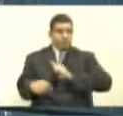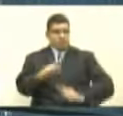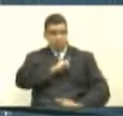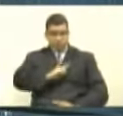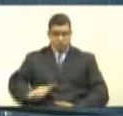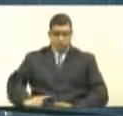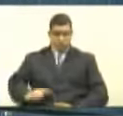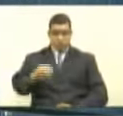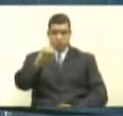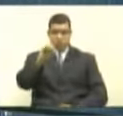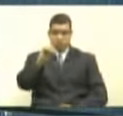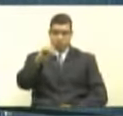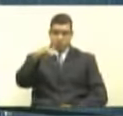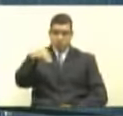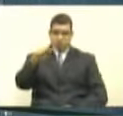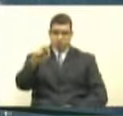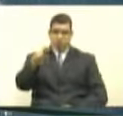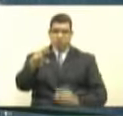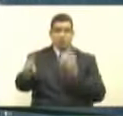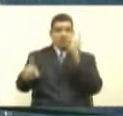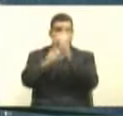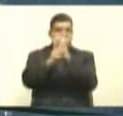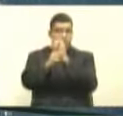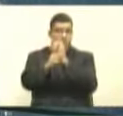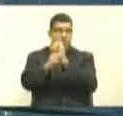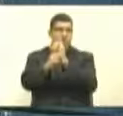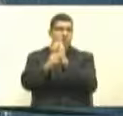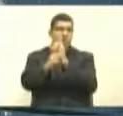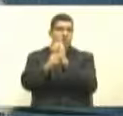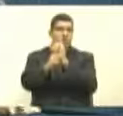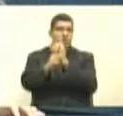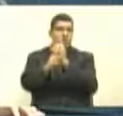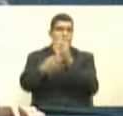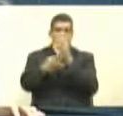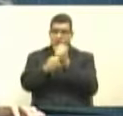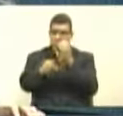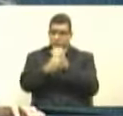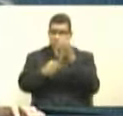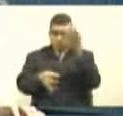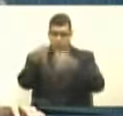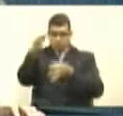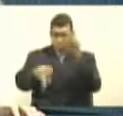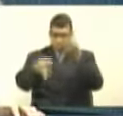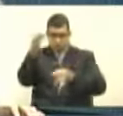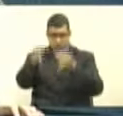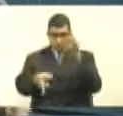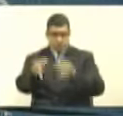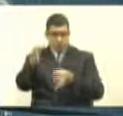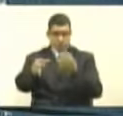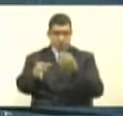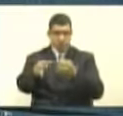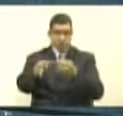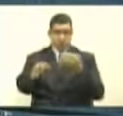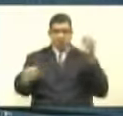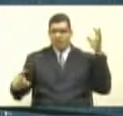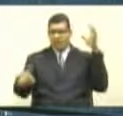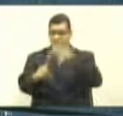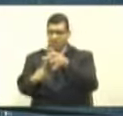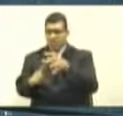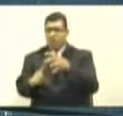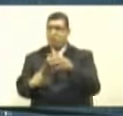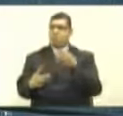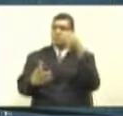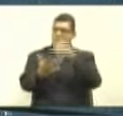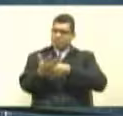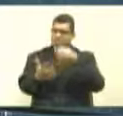Aziz encontrou um culpado, o Tribunal de Justiça. Atacou duramente o Tribunal